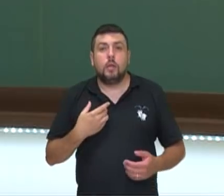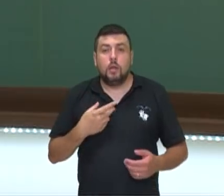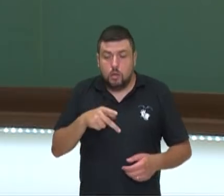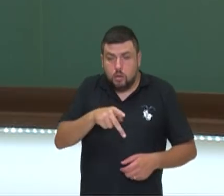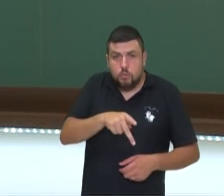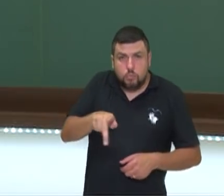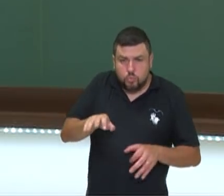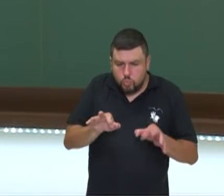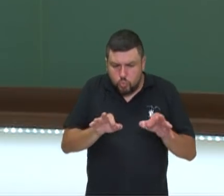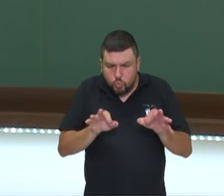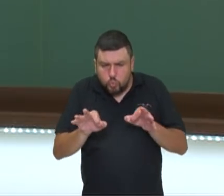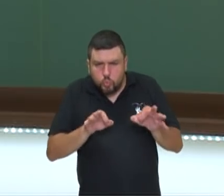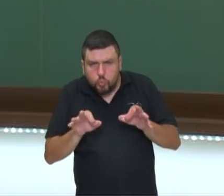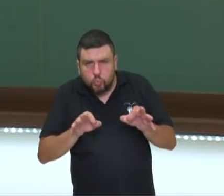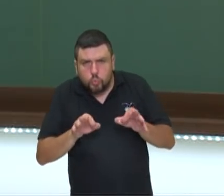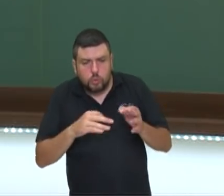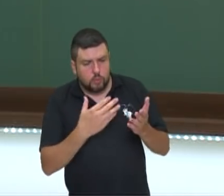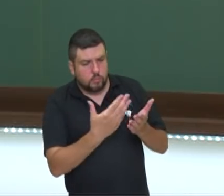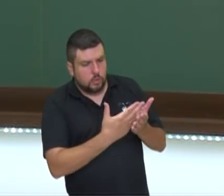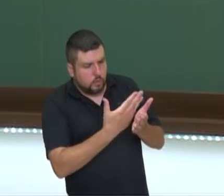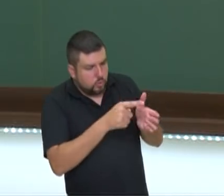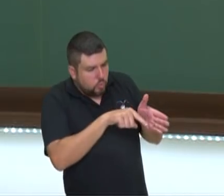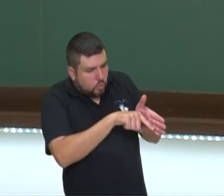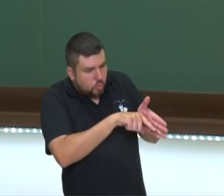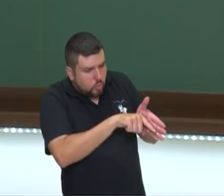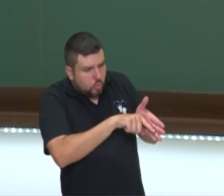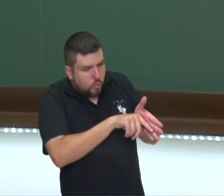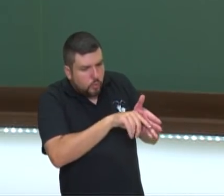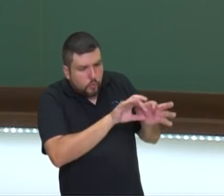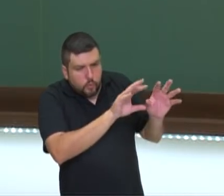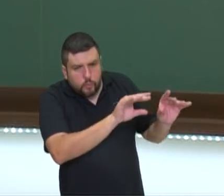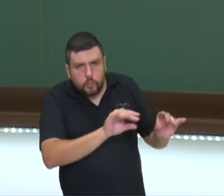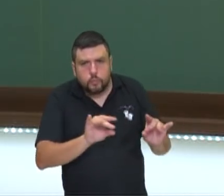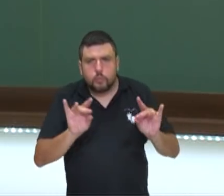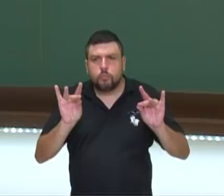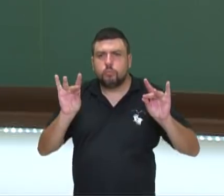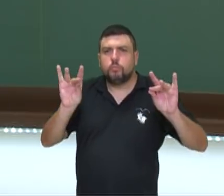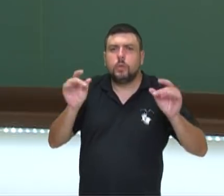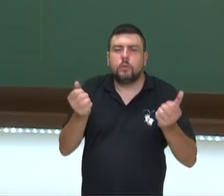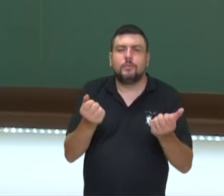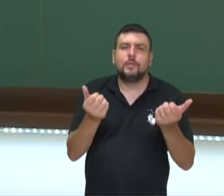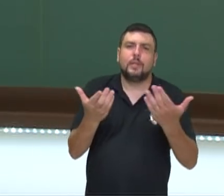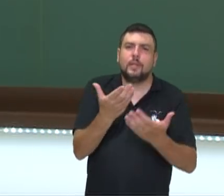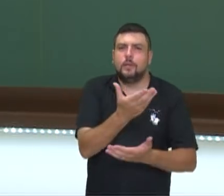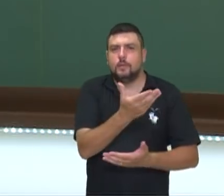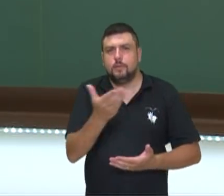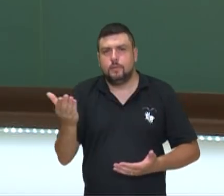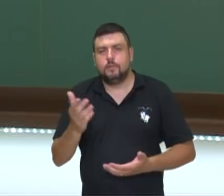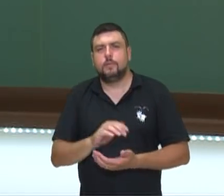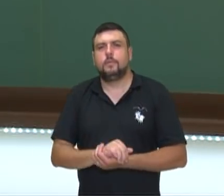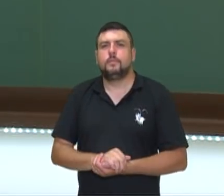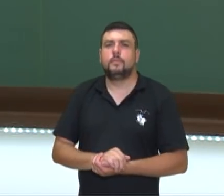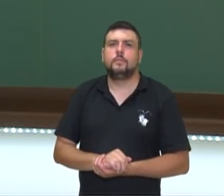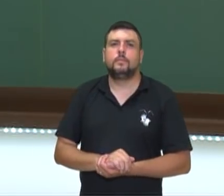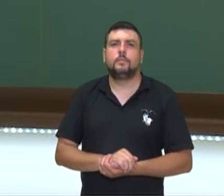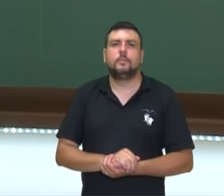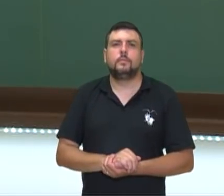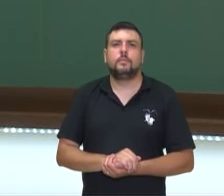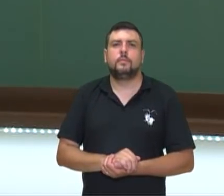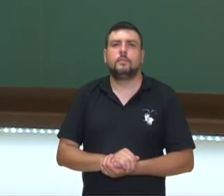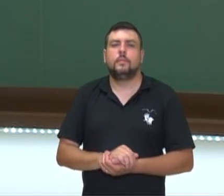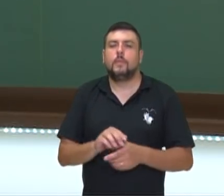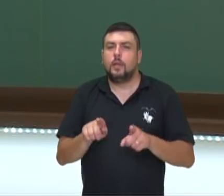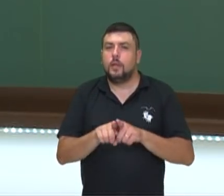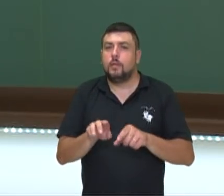foi tirada, de onde ela foi preparada, o material, tá bom? Desse livro aqui, olha, do Wait English for Brazilian Learners, e esses sites aqui da